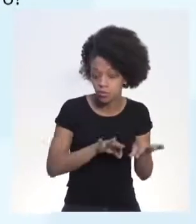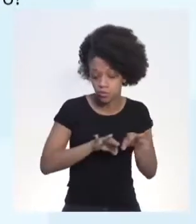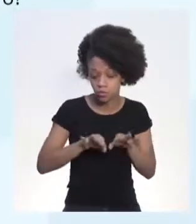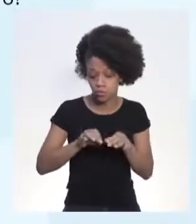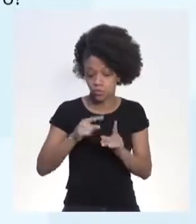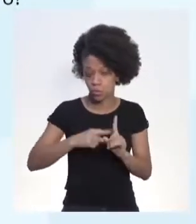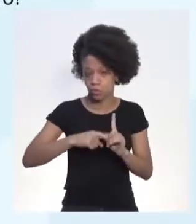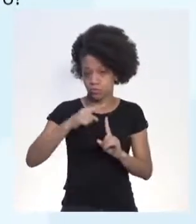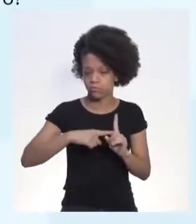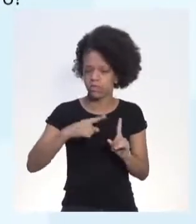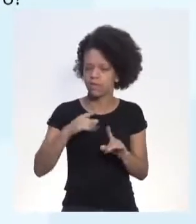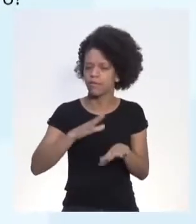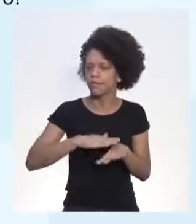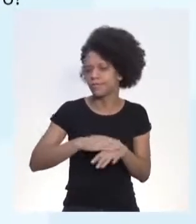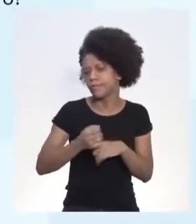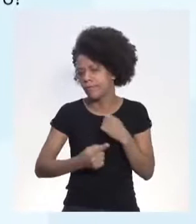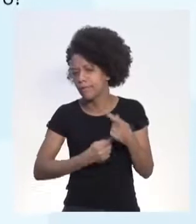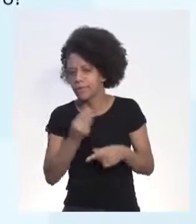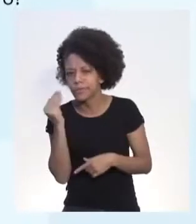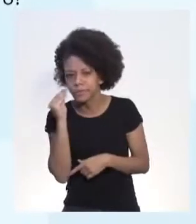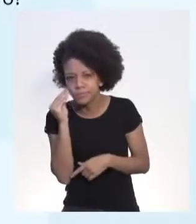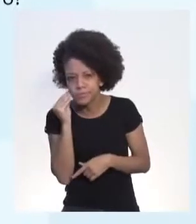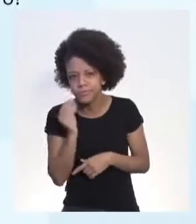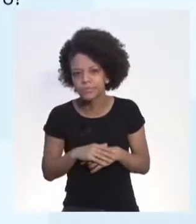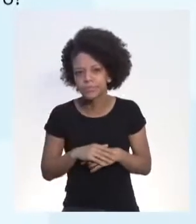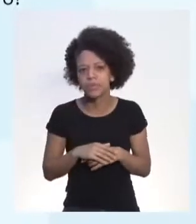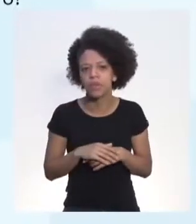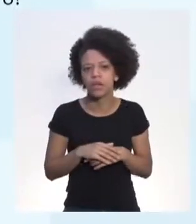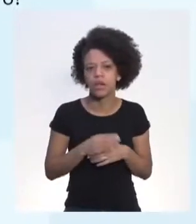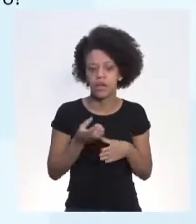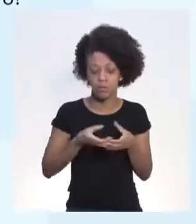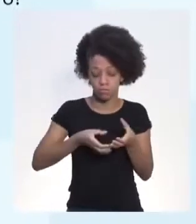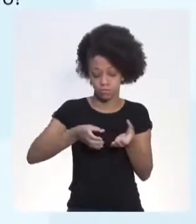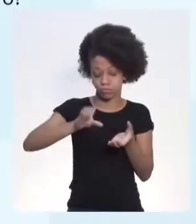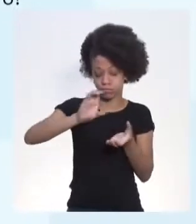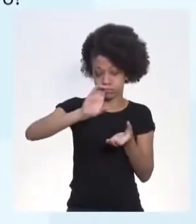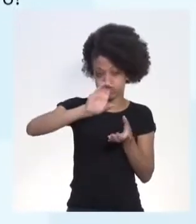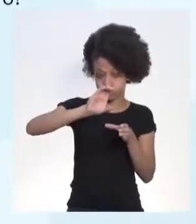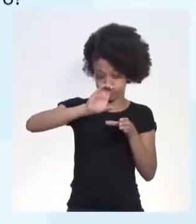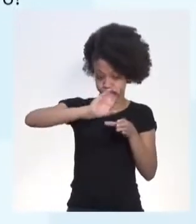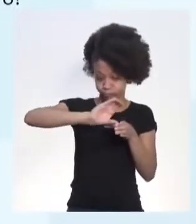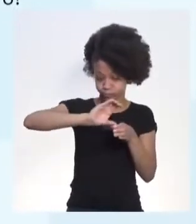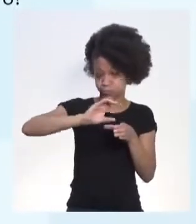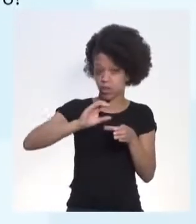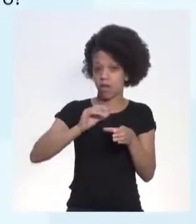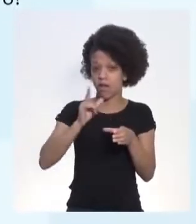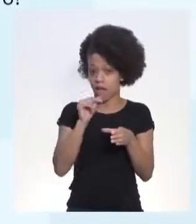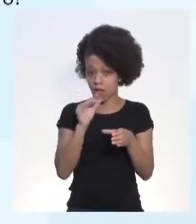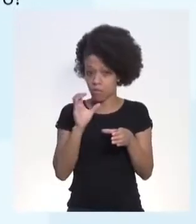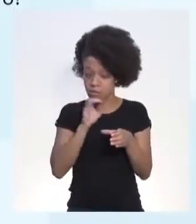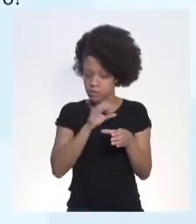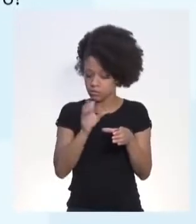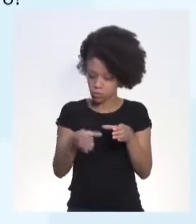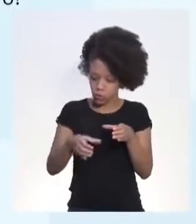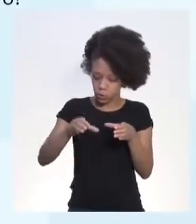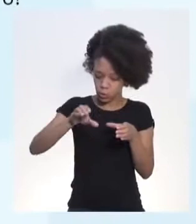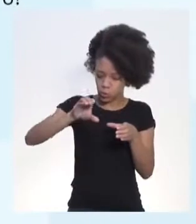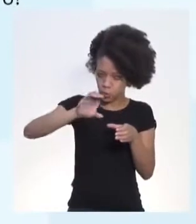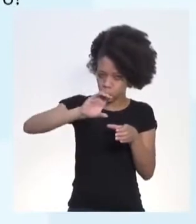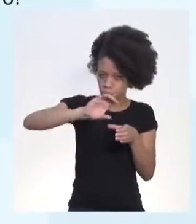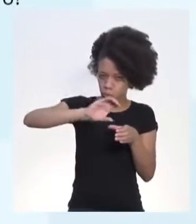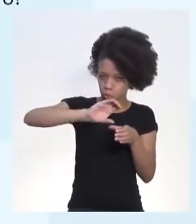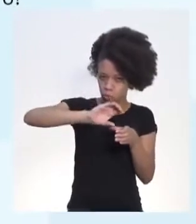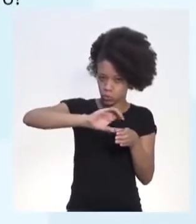fazer alguns testes. Ao mergulhar o termômetro em um recipiente com água quente, ó, eu tenho água quente aqui, ó. Legal. Tá até